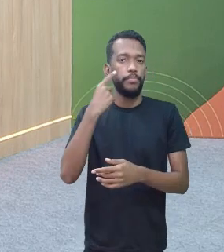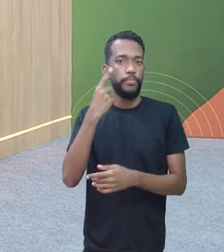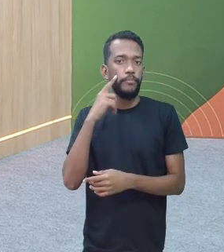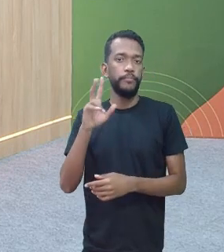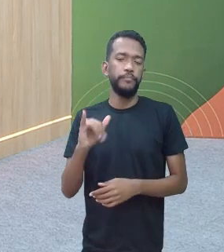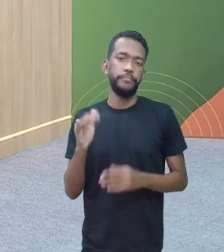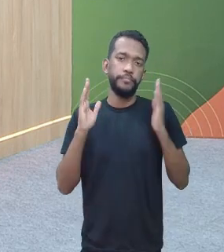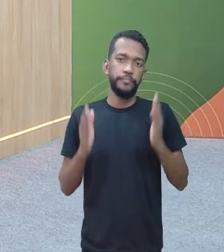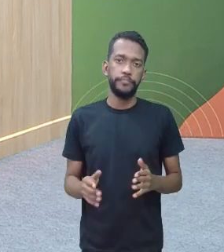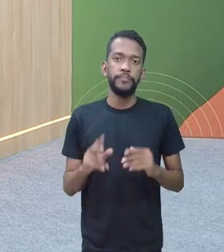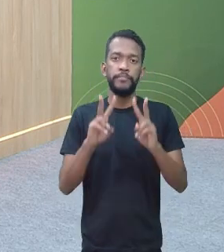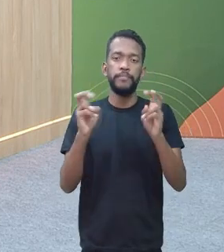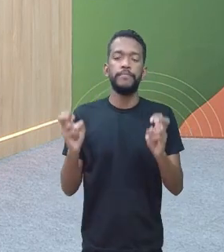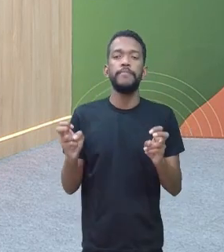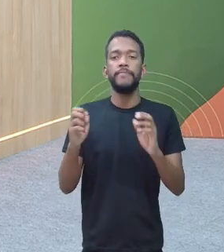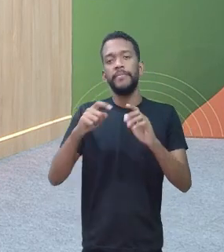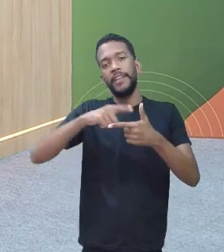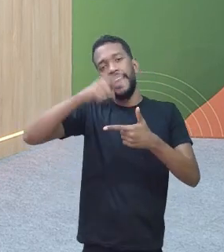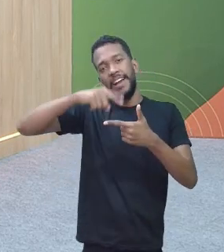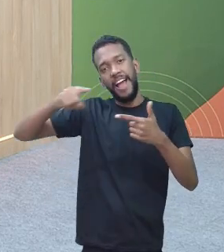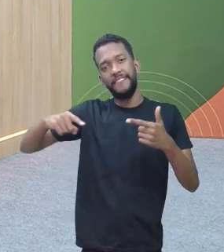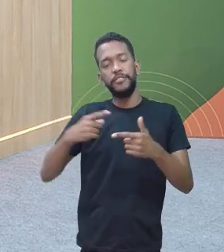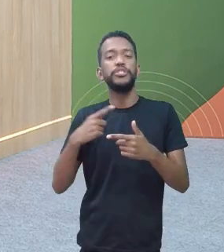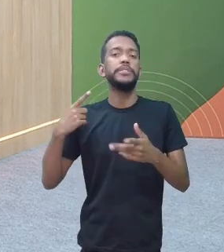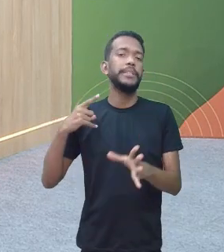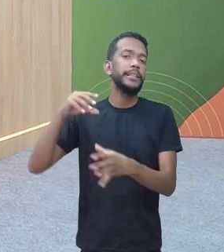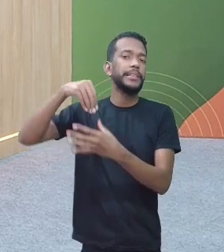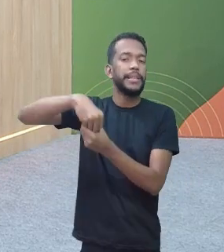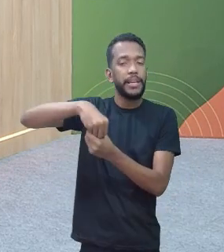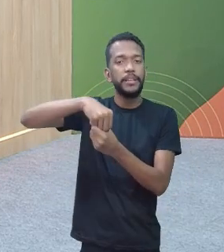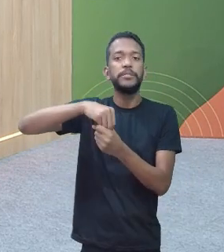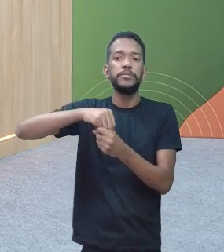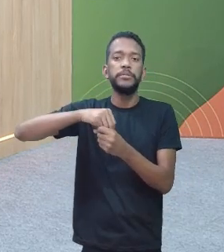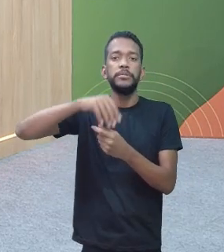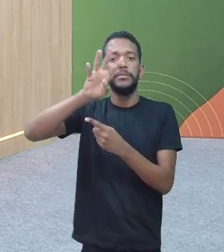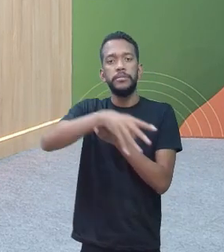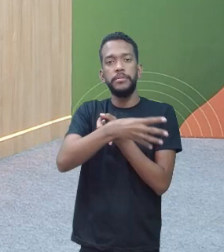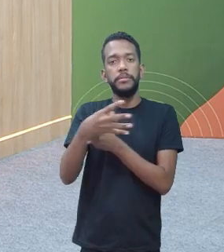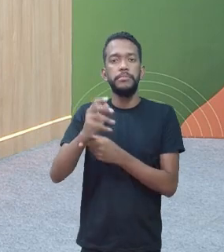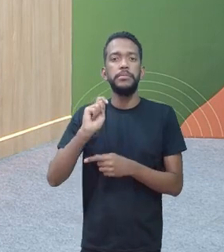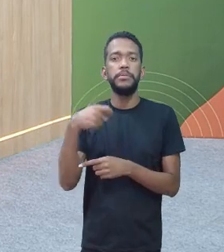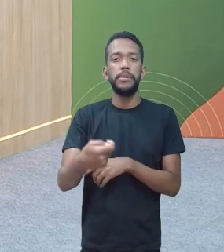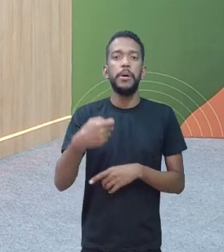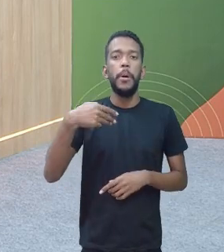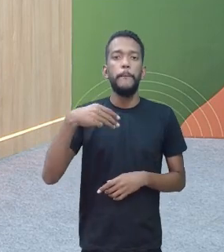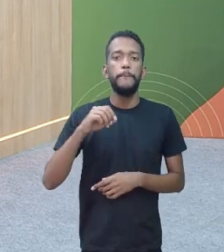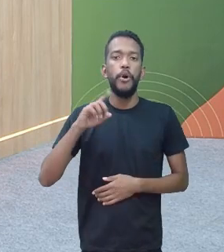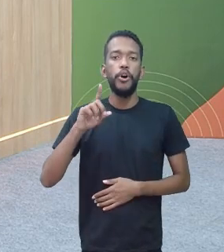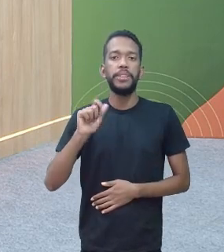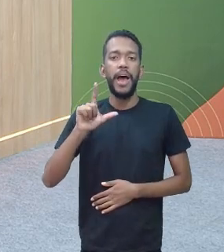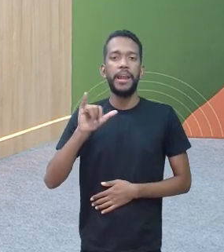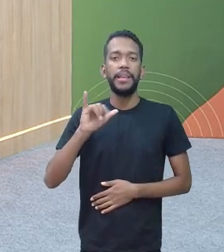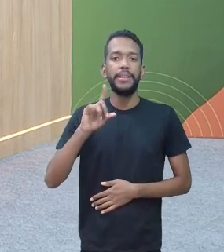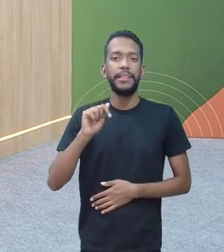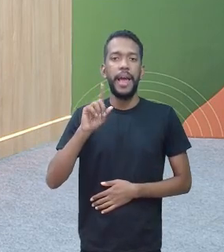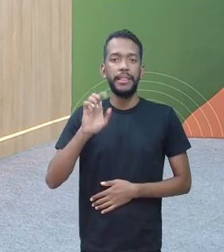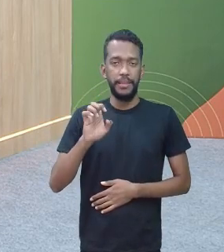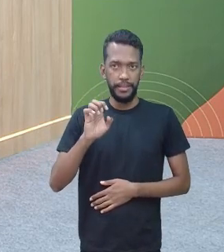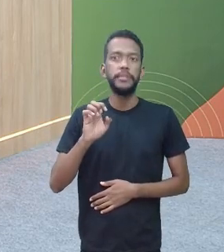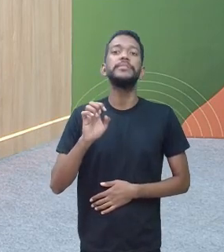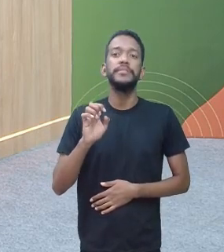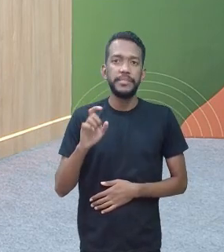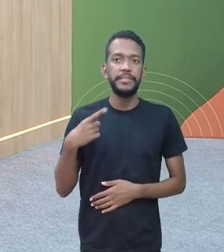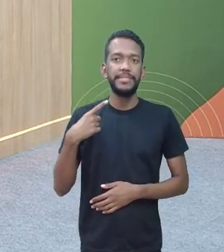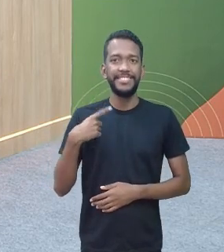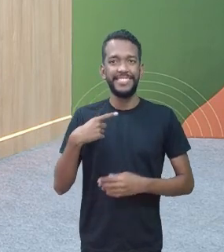gráfico. Aqui a gente tem na tabela o atendimento da coleta seletiva por modalidade. Então, dessa linha para baixo, a gente